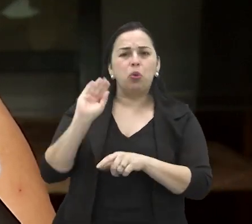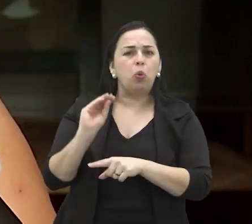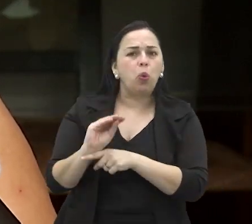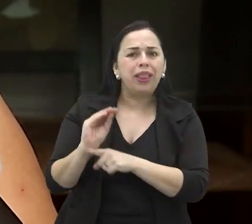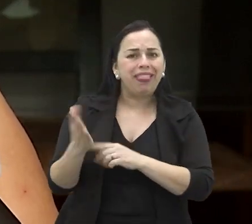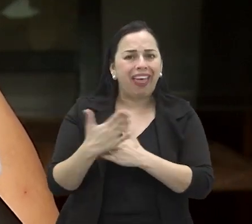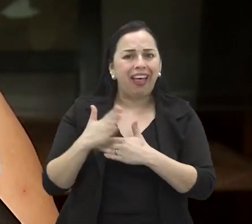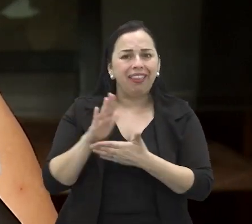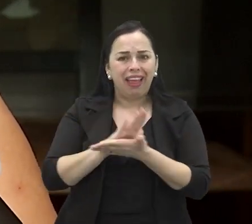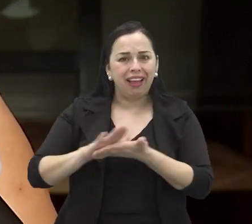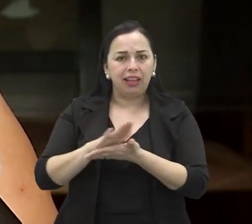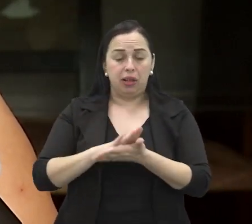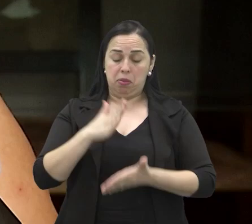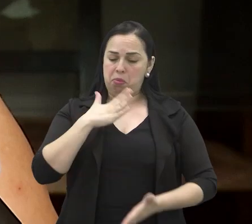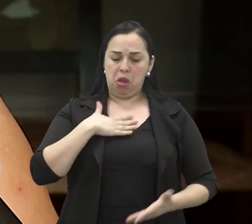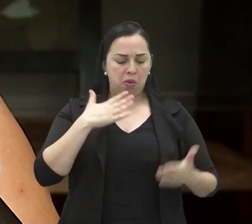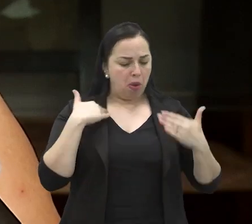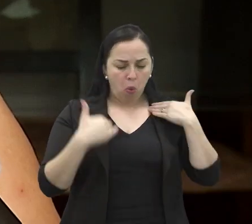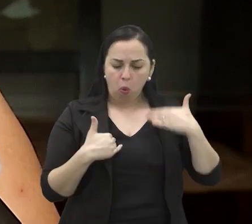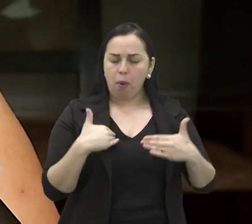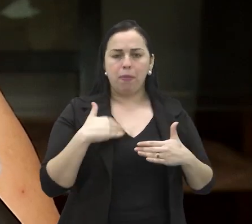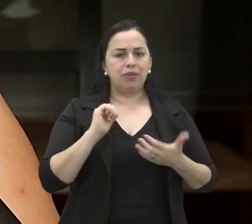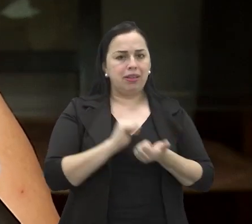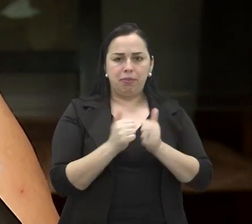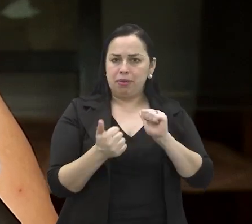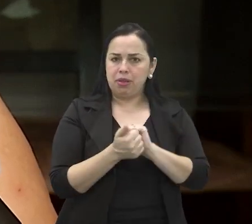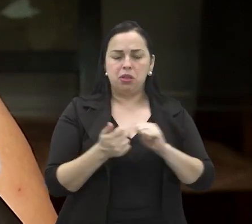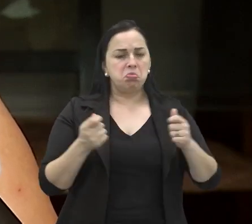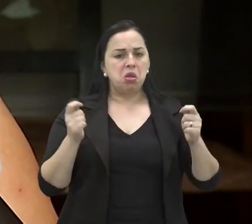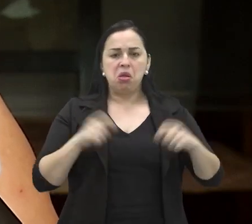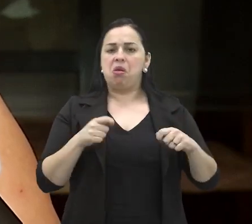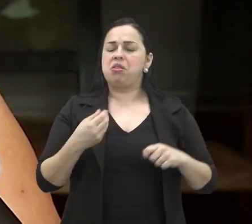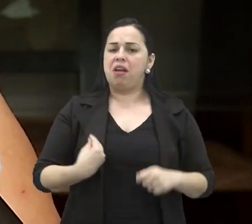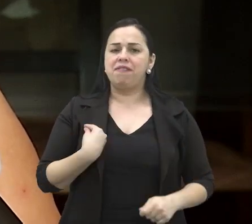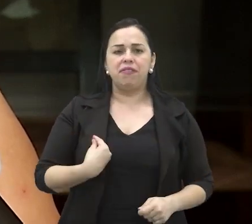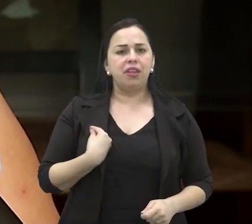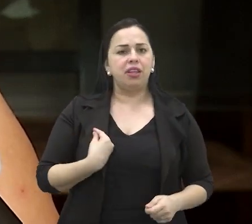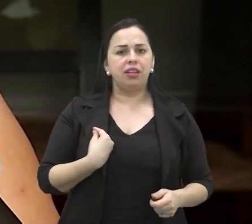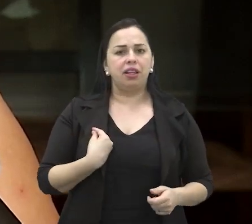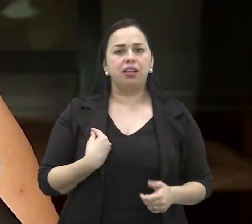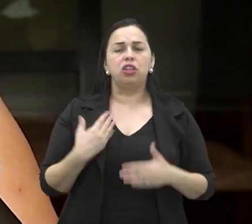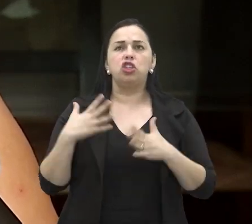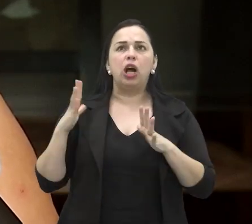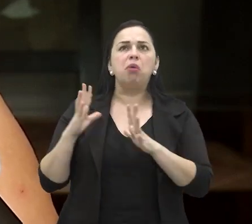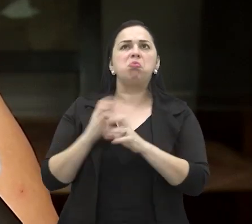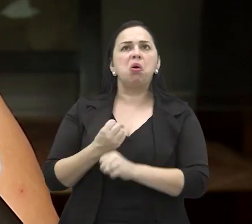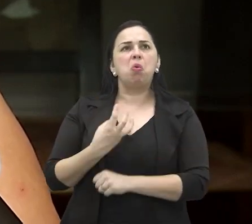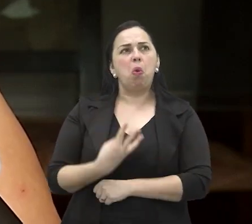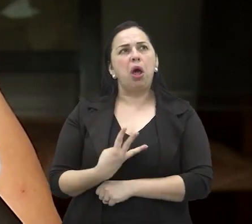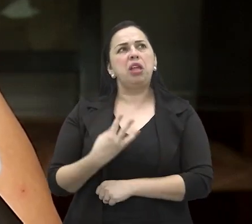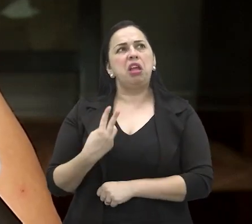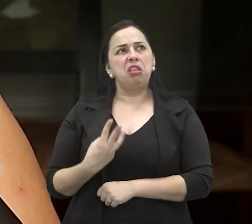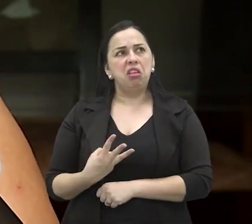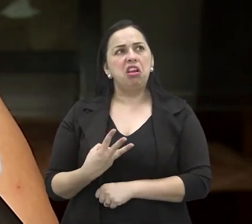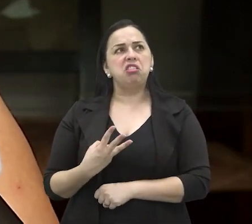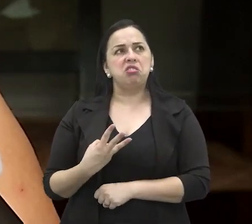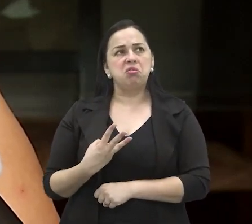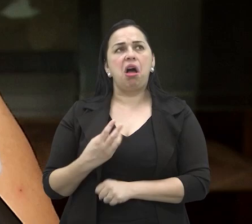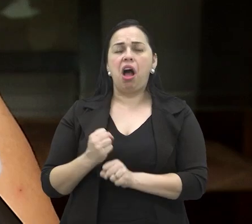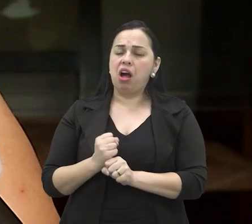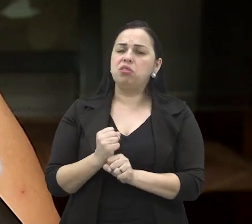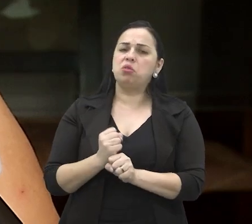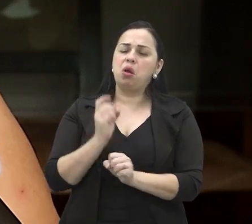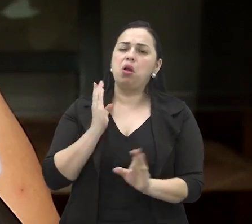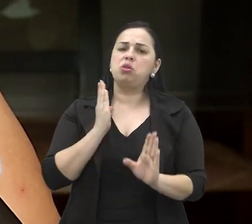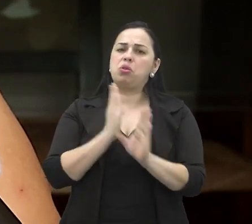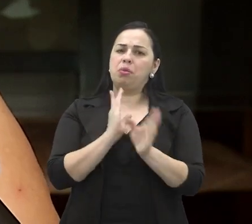uma vida, eu tenho há 43 anos, então eu estou caminhando para bodas de ouro com o meu médico, né?